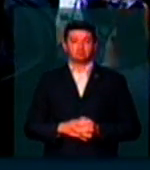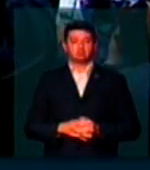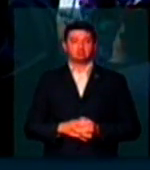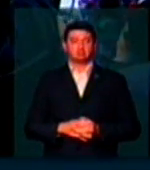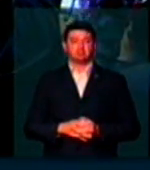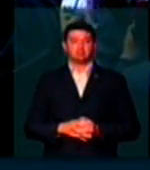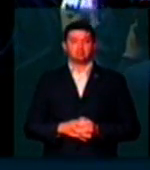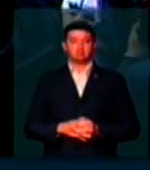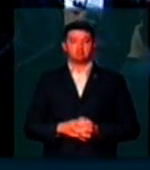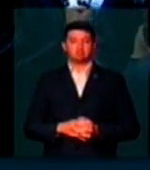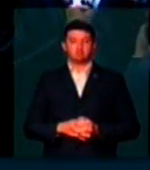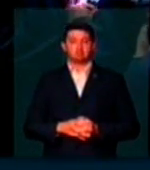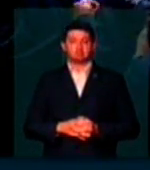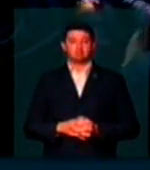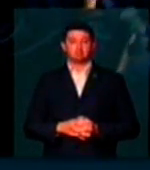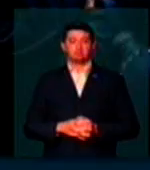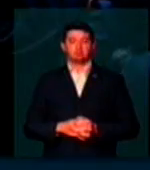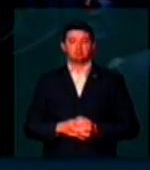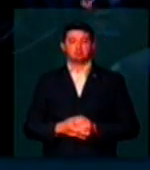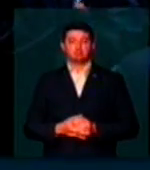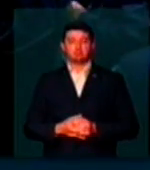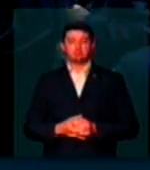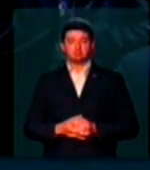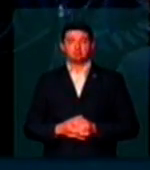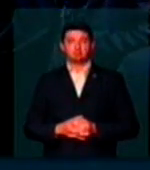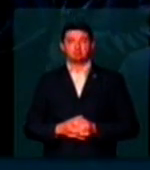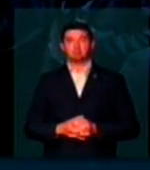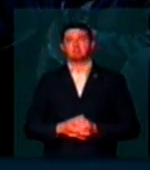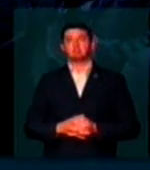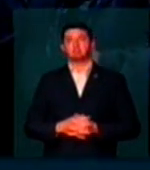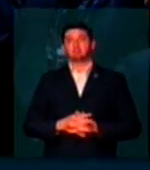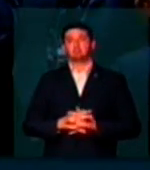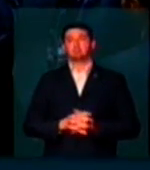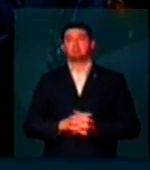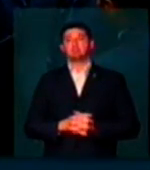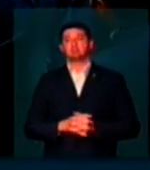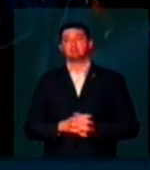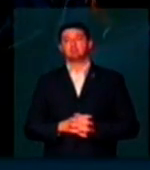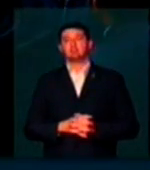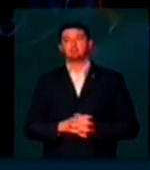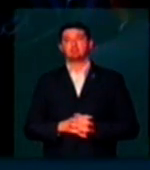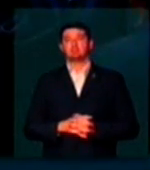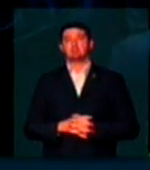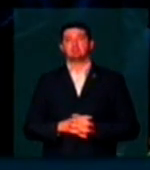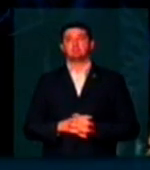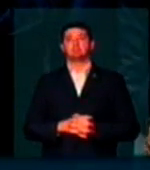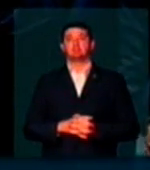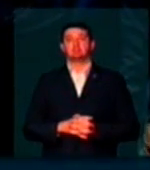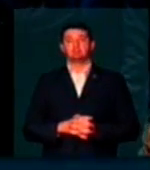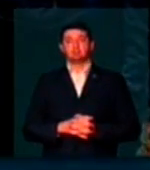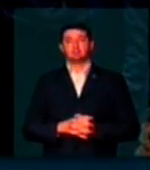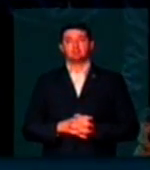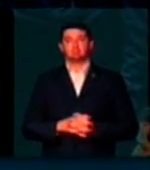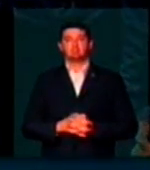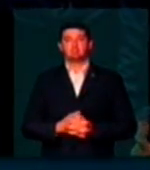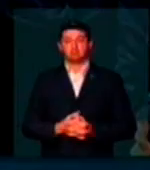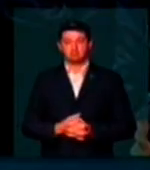Não tem som aí, cara. Não tem som aqui, ó. Quem fala aqui, Manoel?